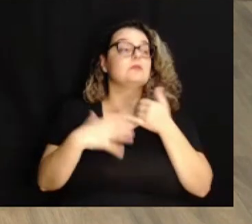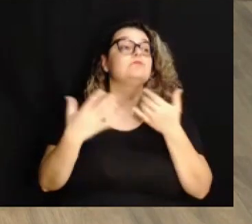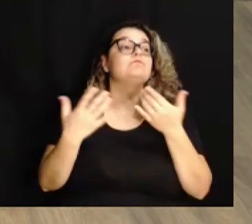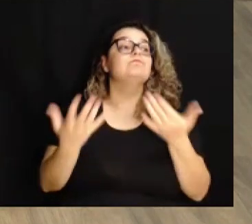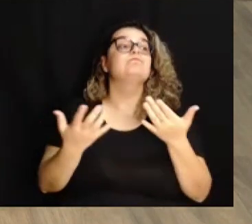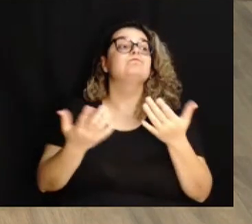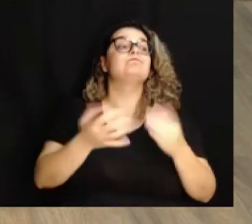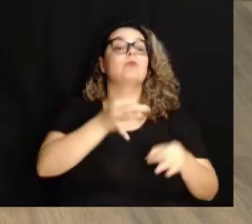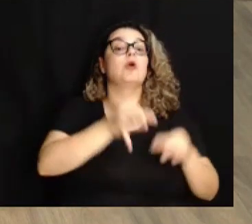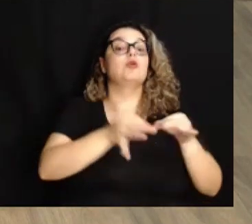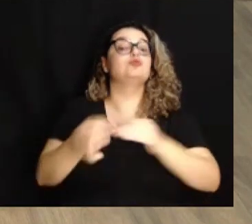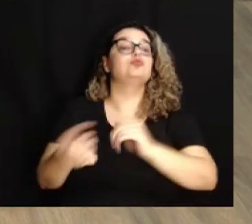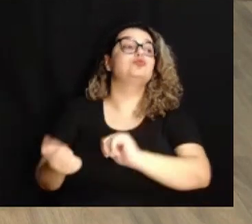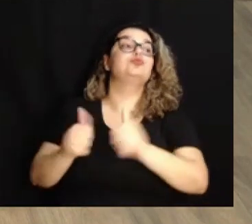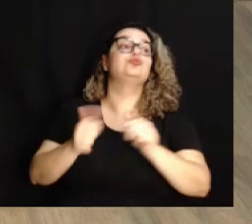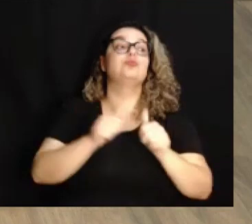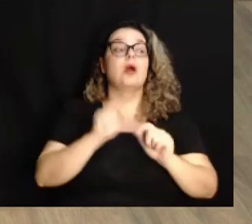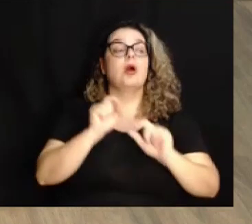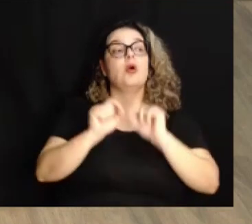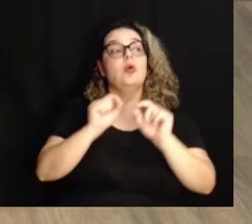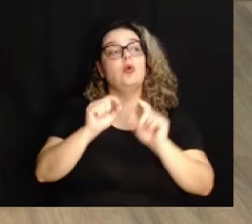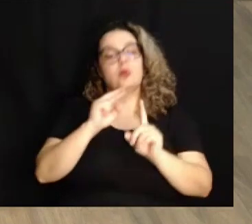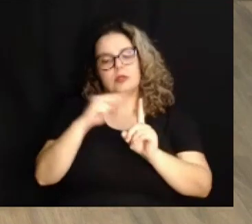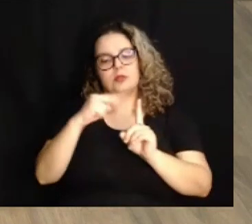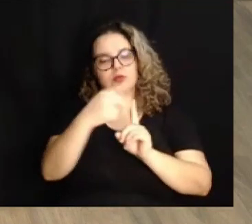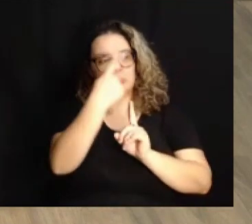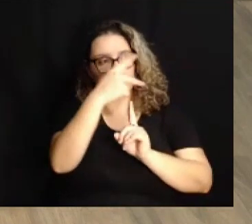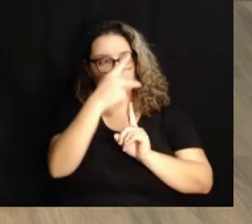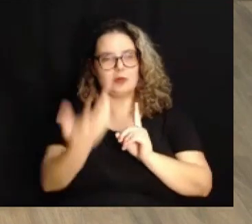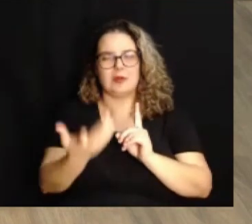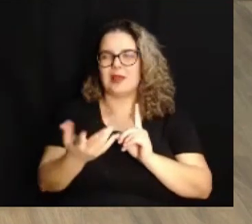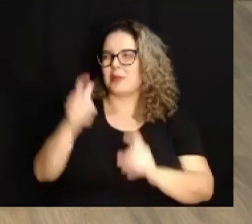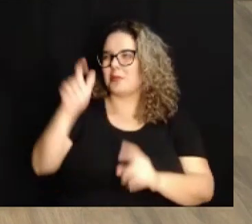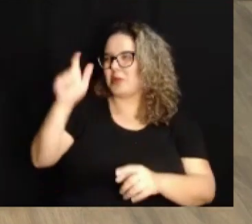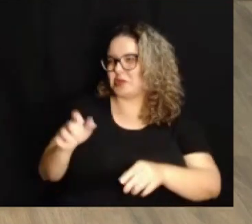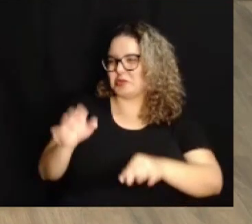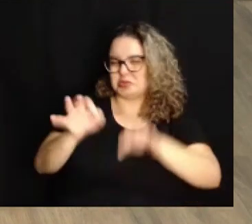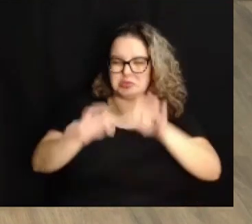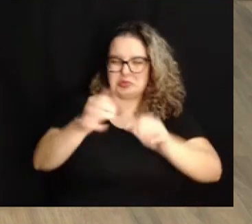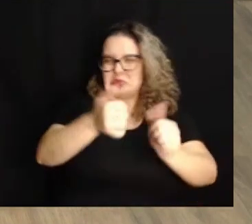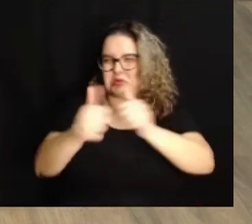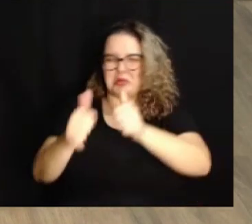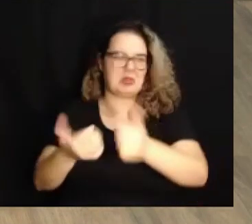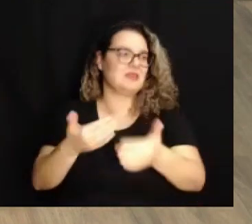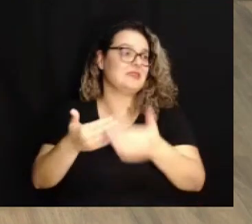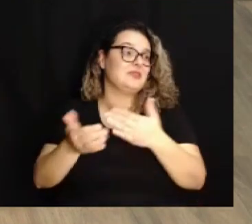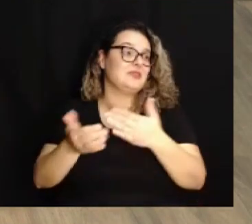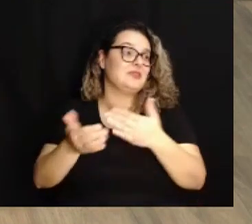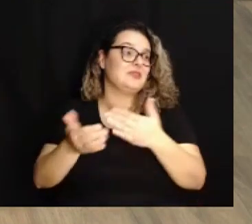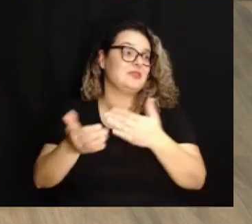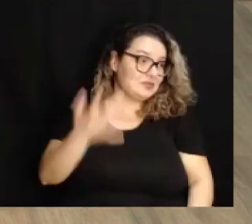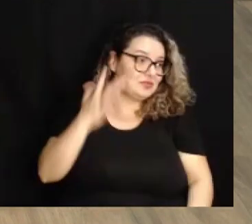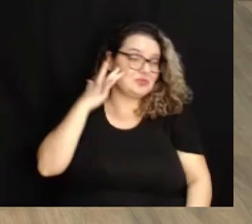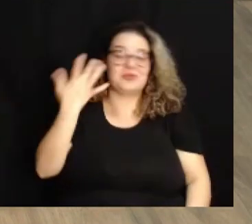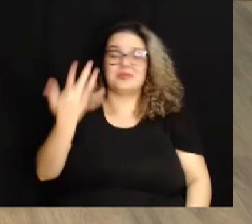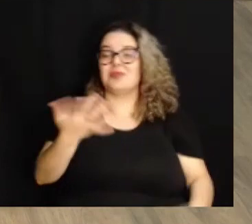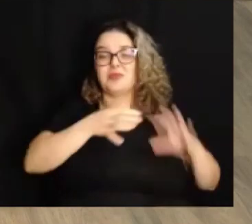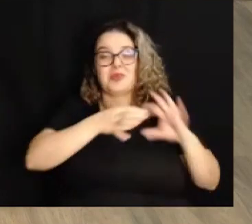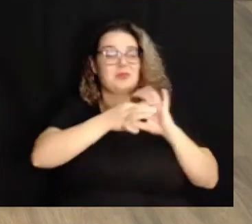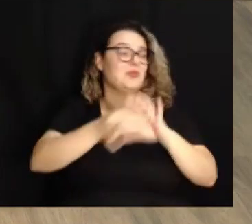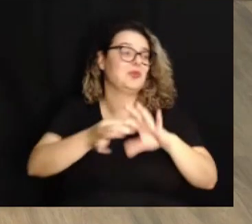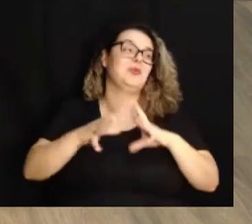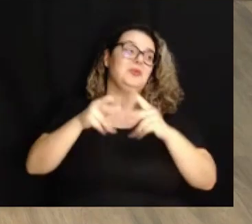o que leva um ser a julgar o outro, indiferente da situação, sem saber o contexto de tudo? O